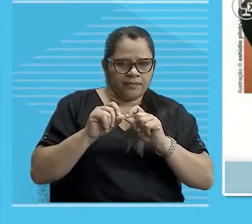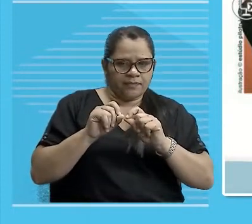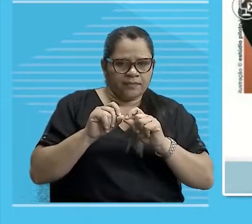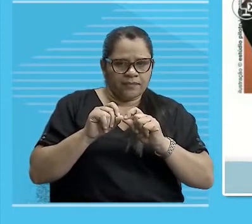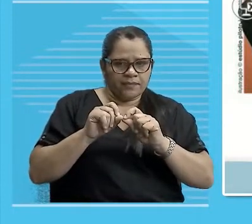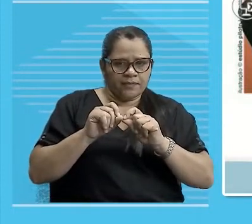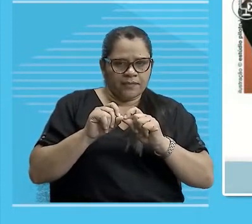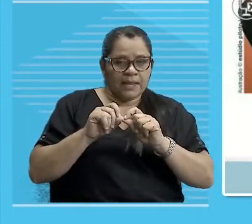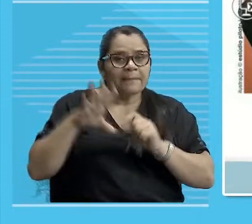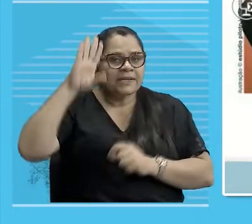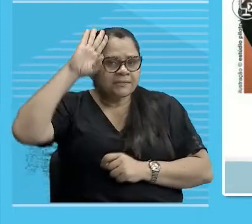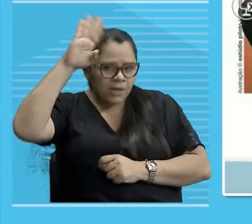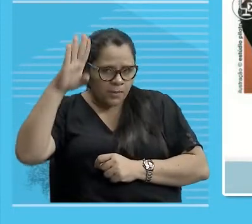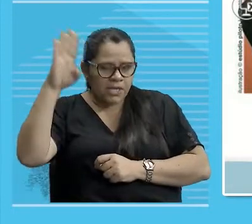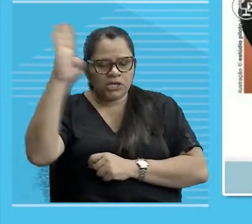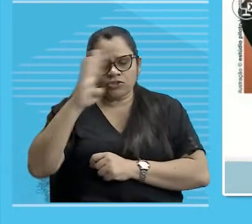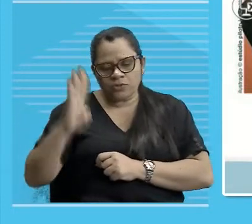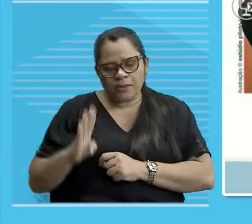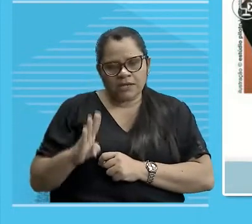inclusive o Brasil